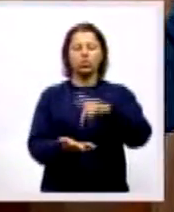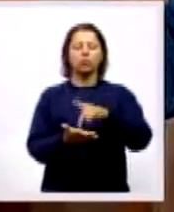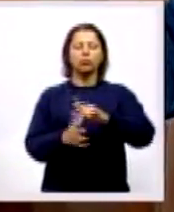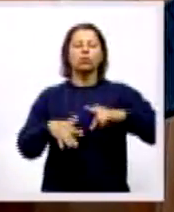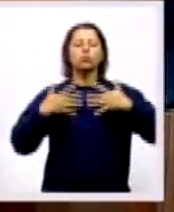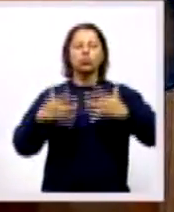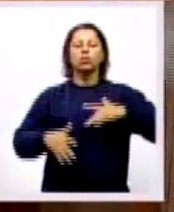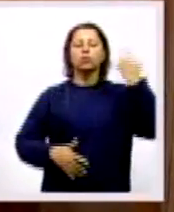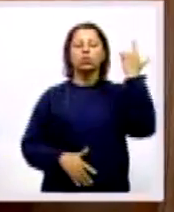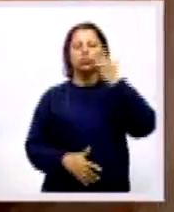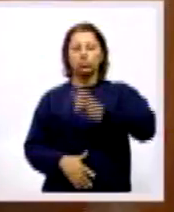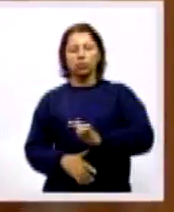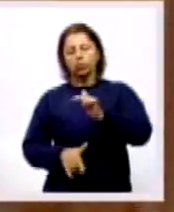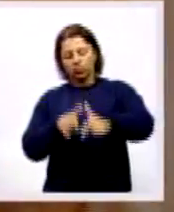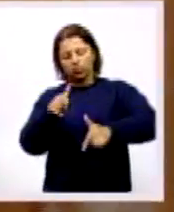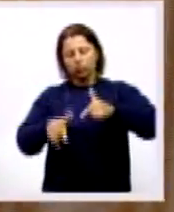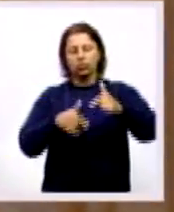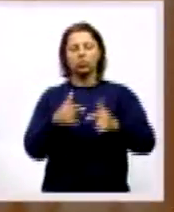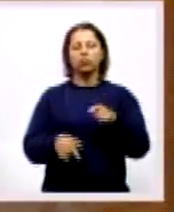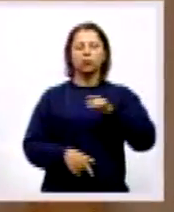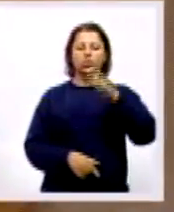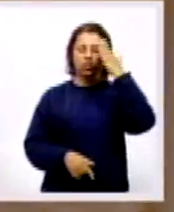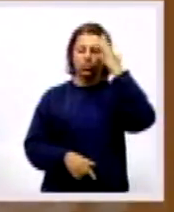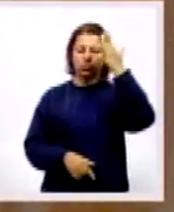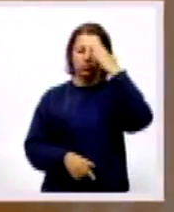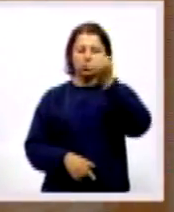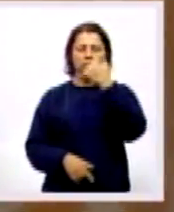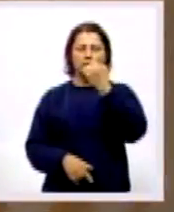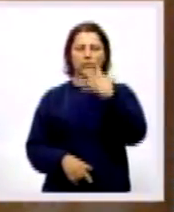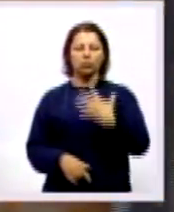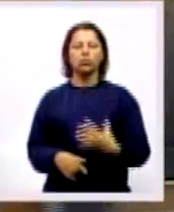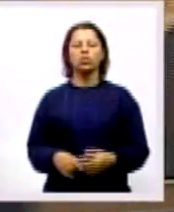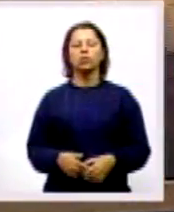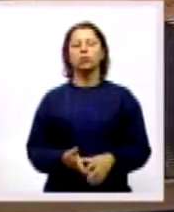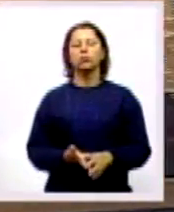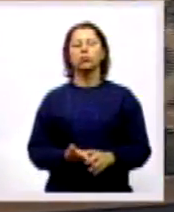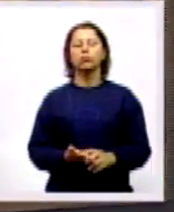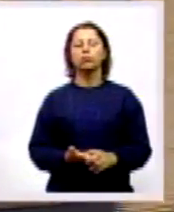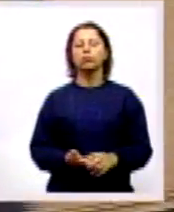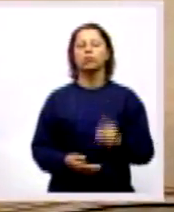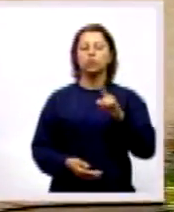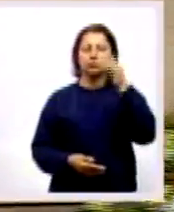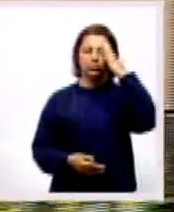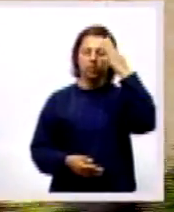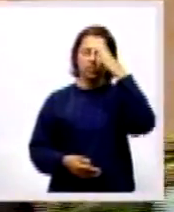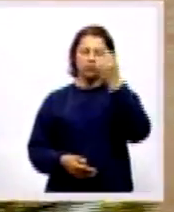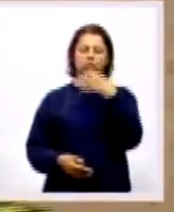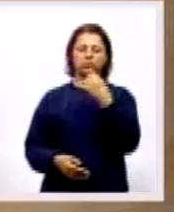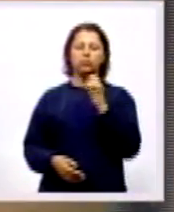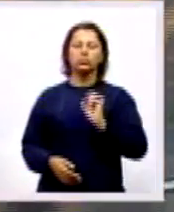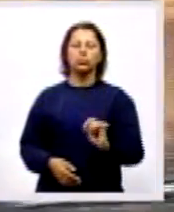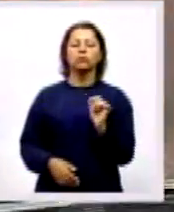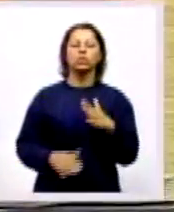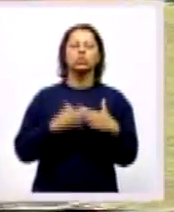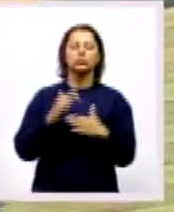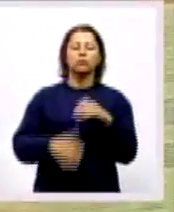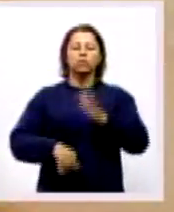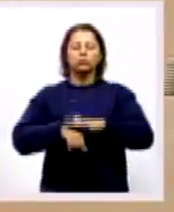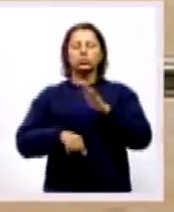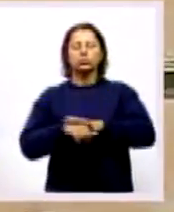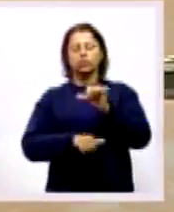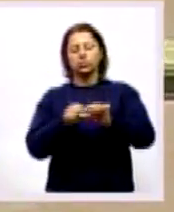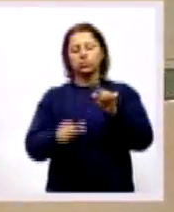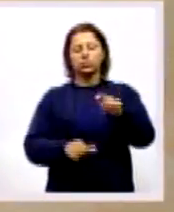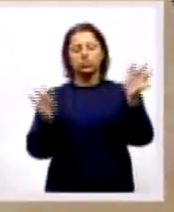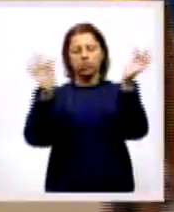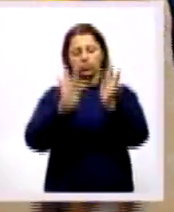que nós conquistamos no trabalho. Você sabe muito bem disso. Você sabe muito bem que aquilo que mais te fez